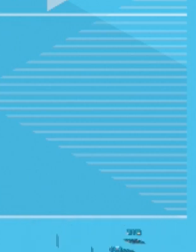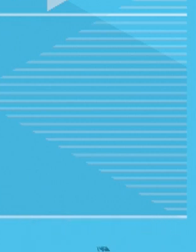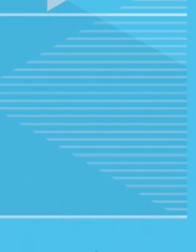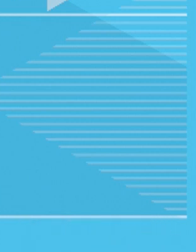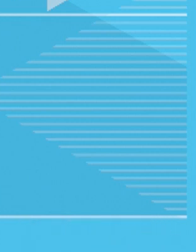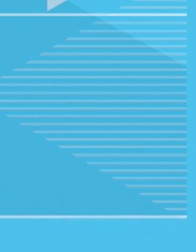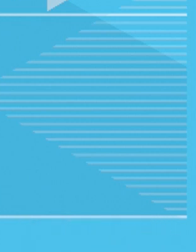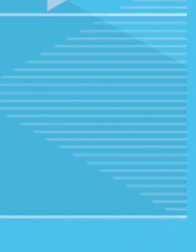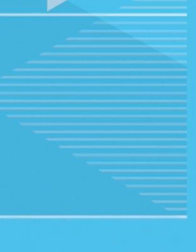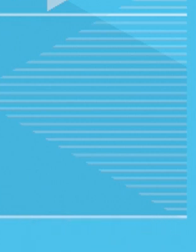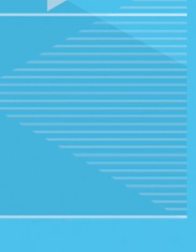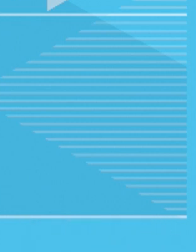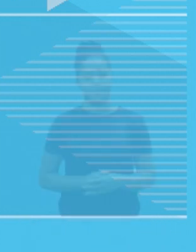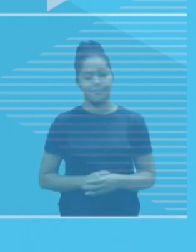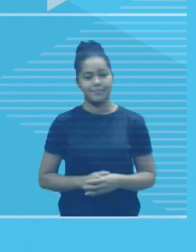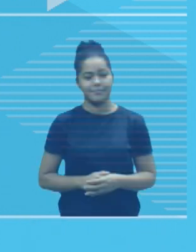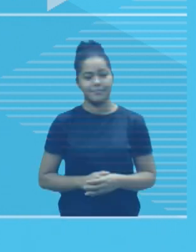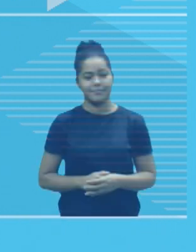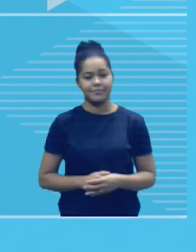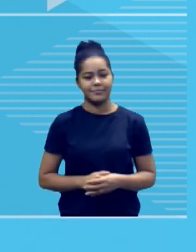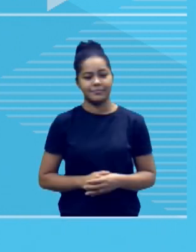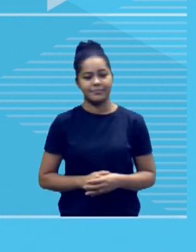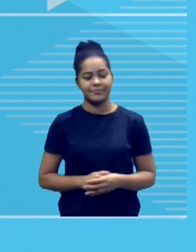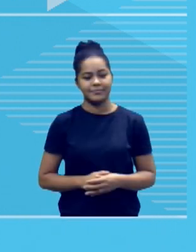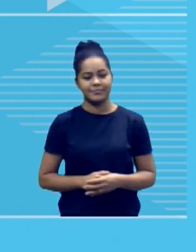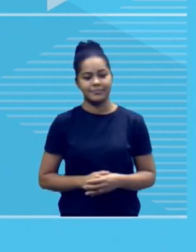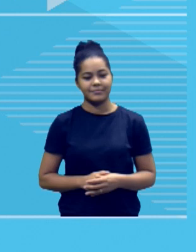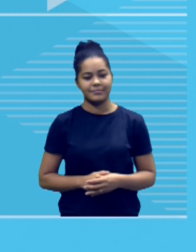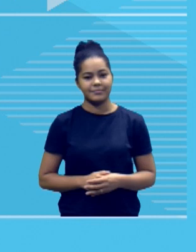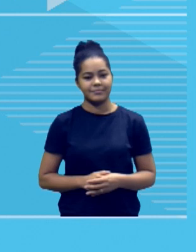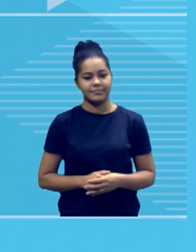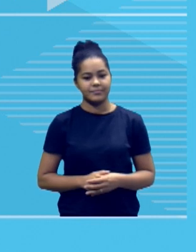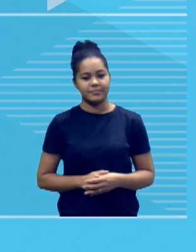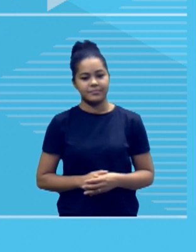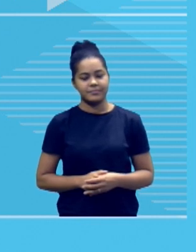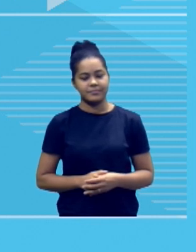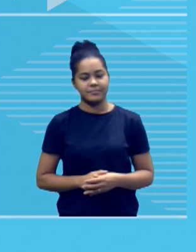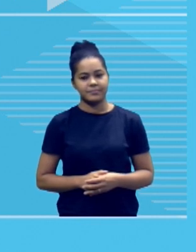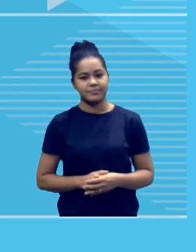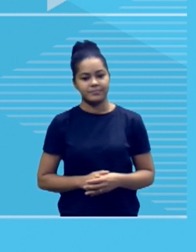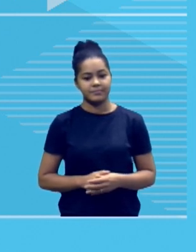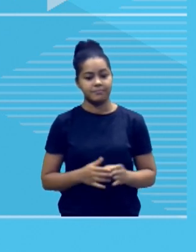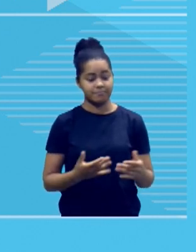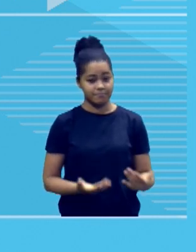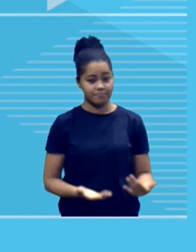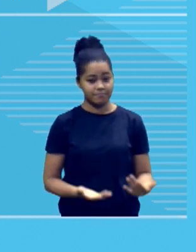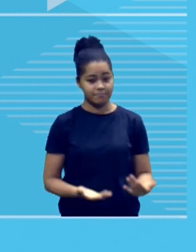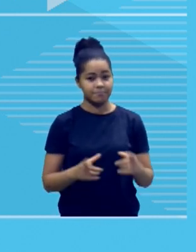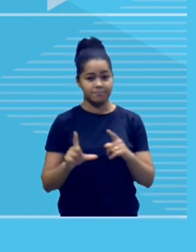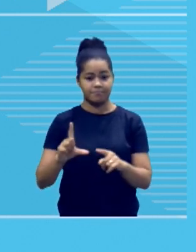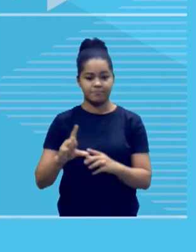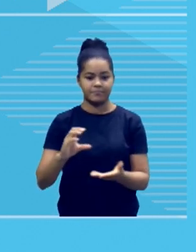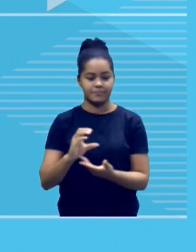aí a letra C Observe que está mudando aqui pessoal está mudando